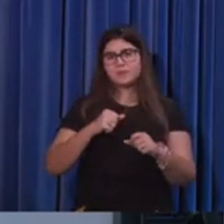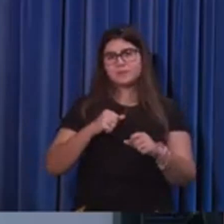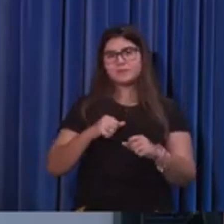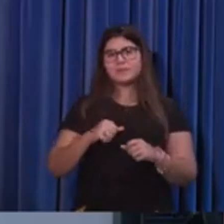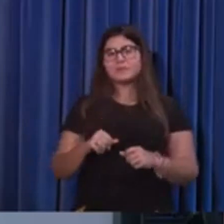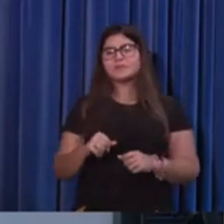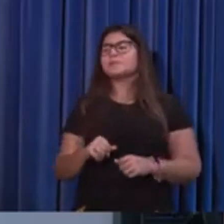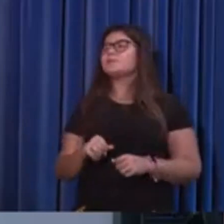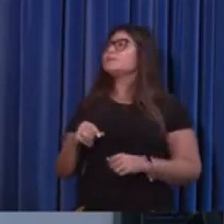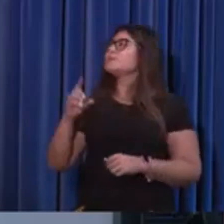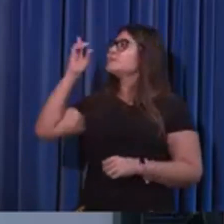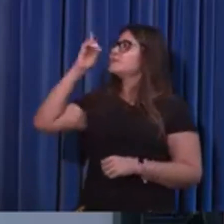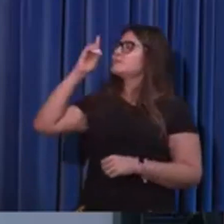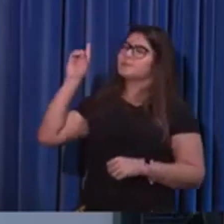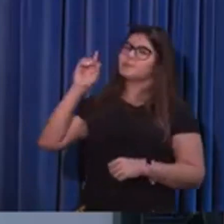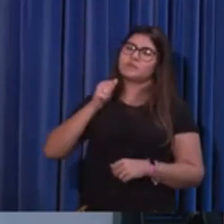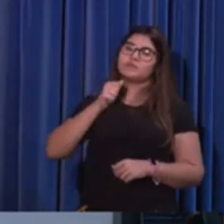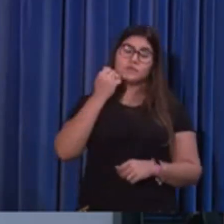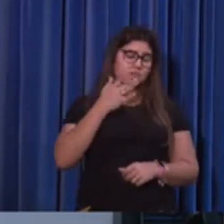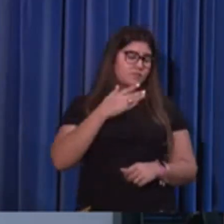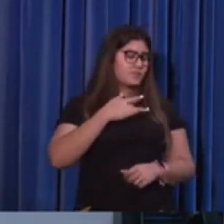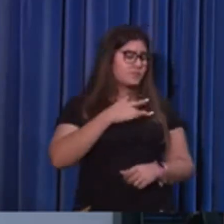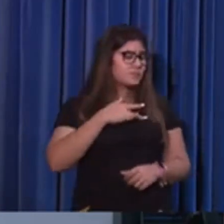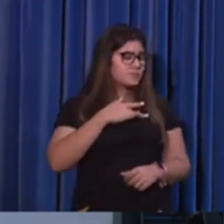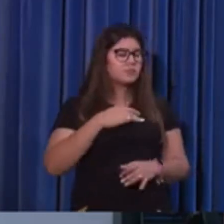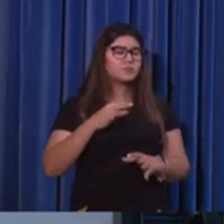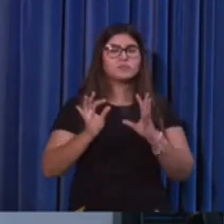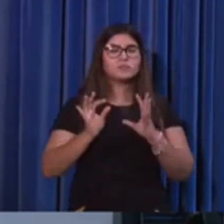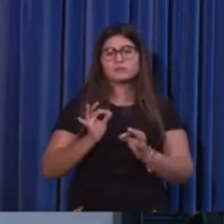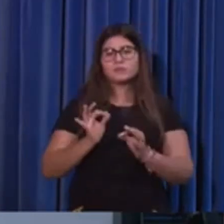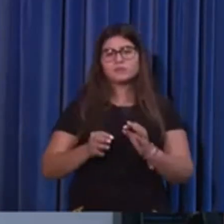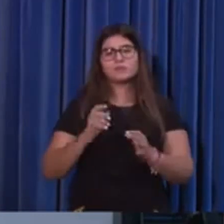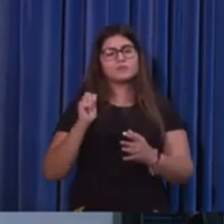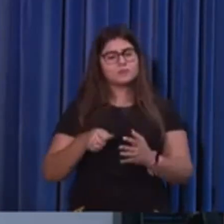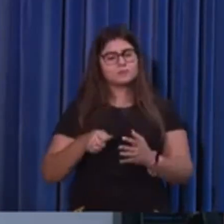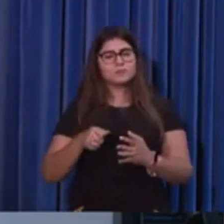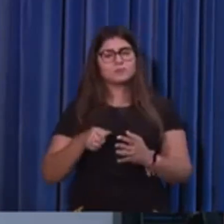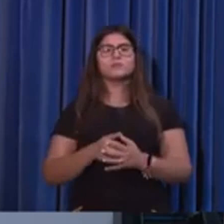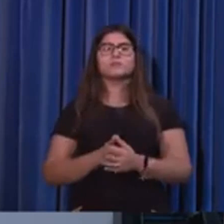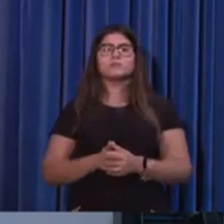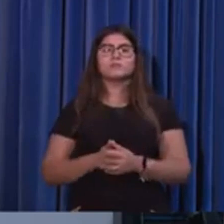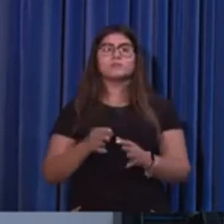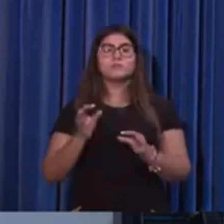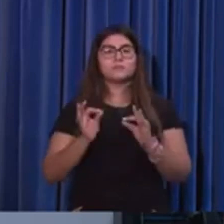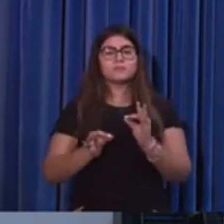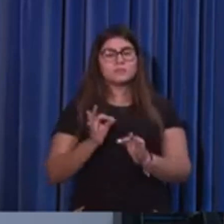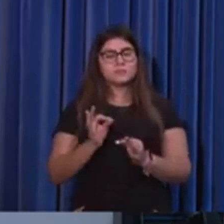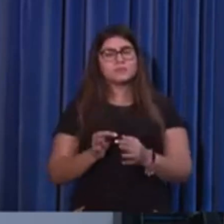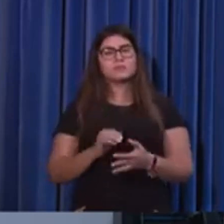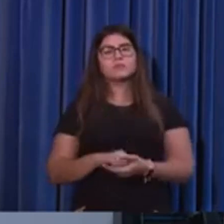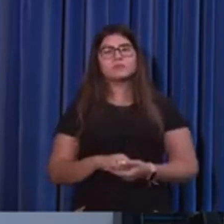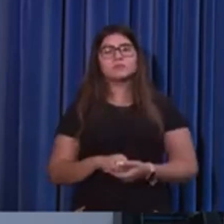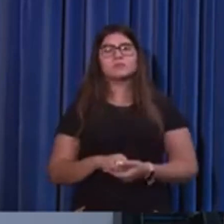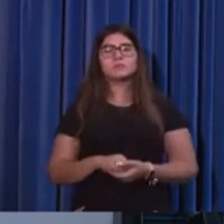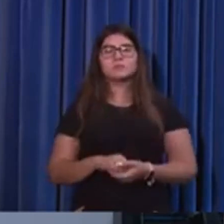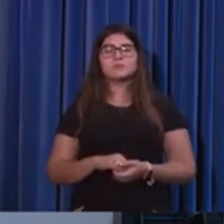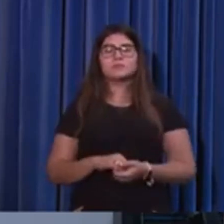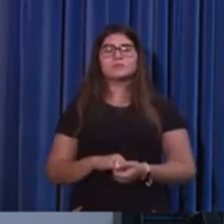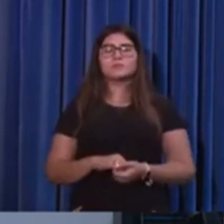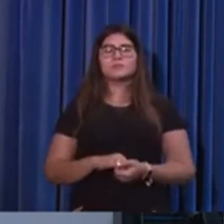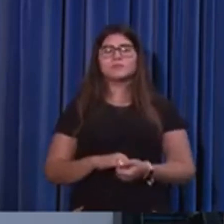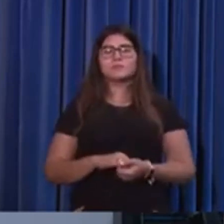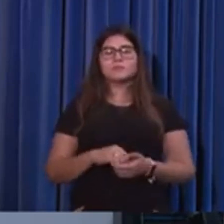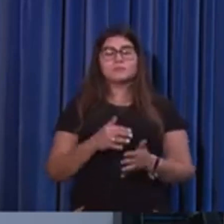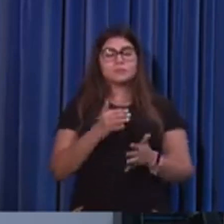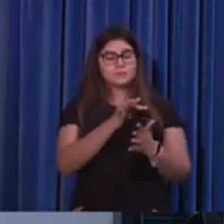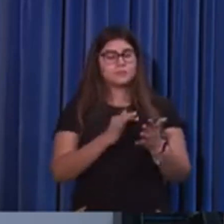Ele continua sendo benigno, Ele continua sendo justo e justificador. Com efeito, o